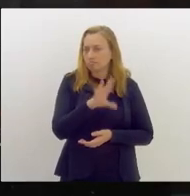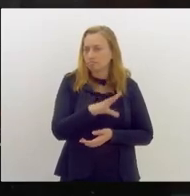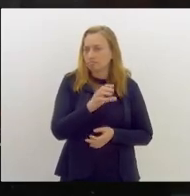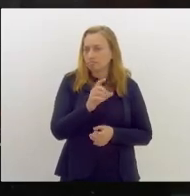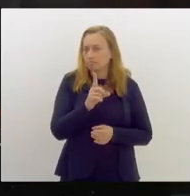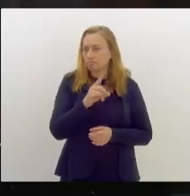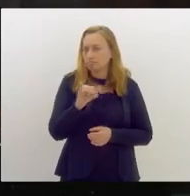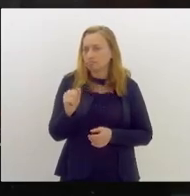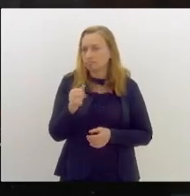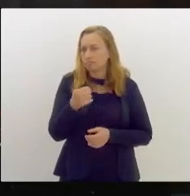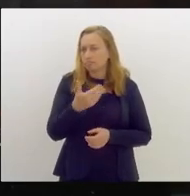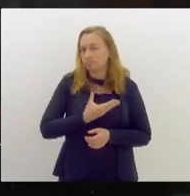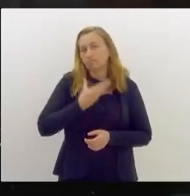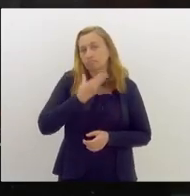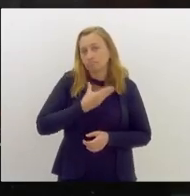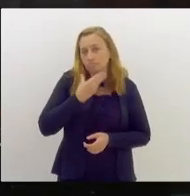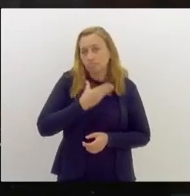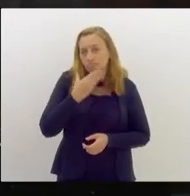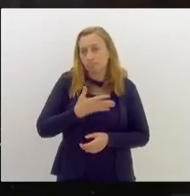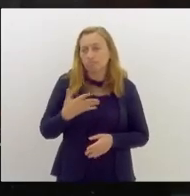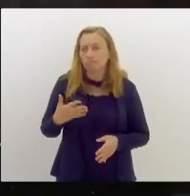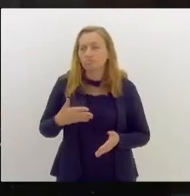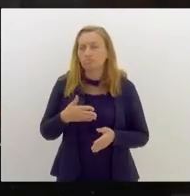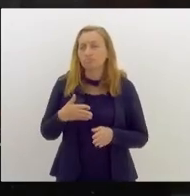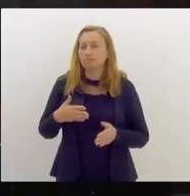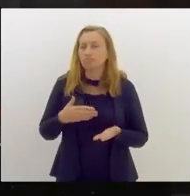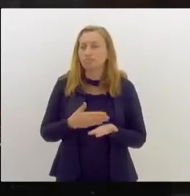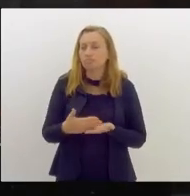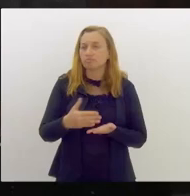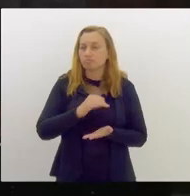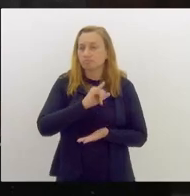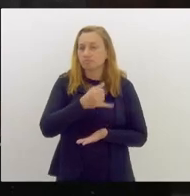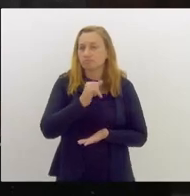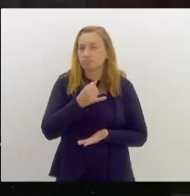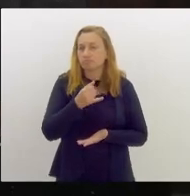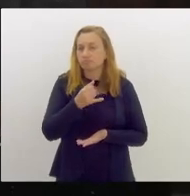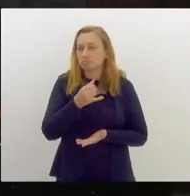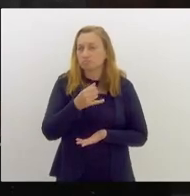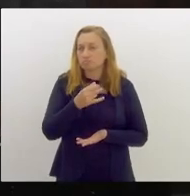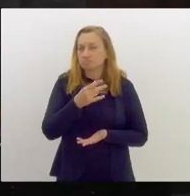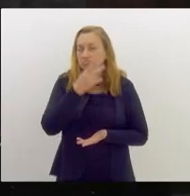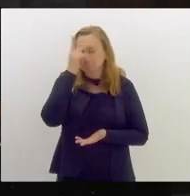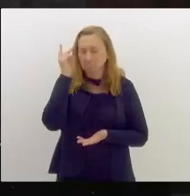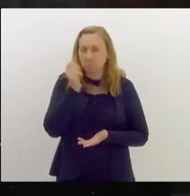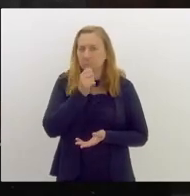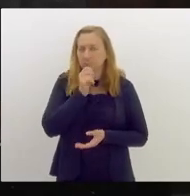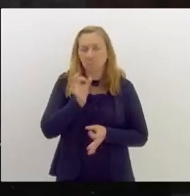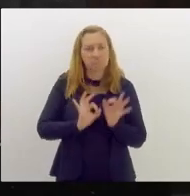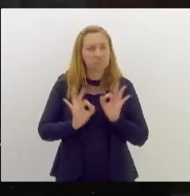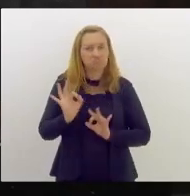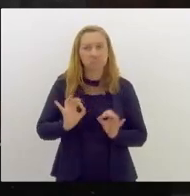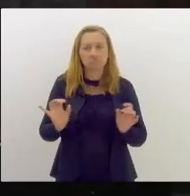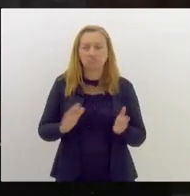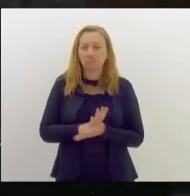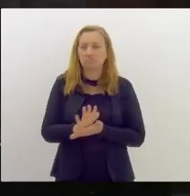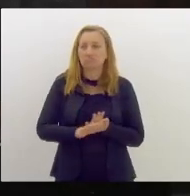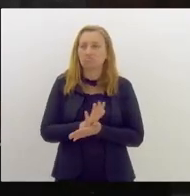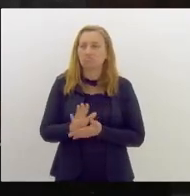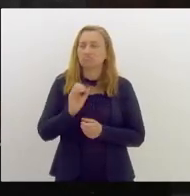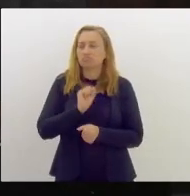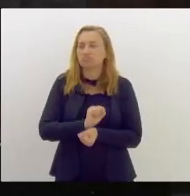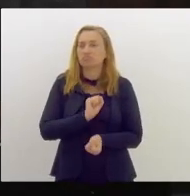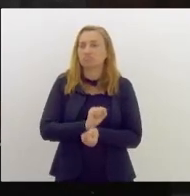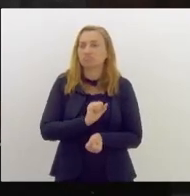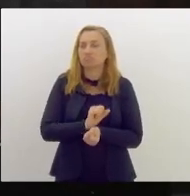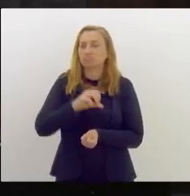dias de dezembro se entrar em vigor em janeiro ninguém se programou aí tem que se aguardar